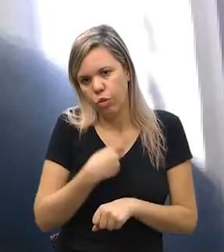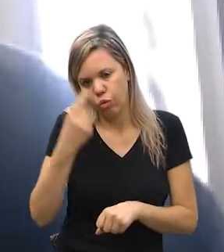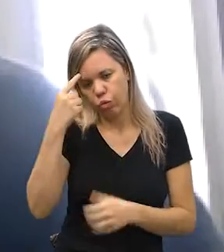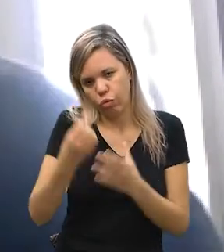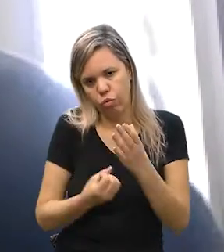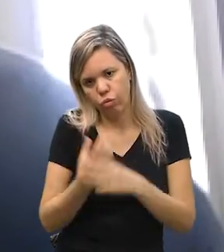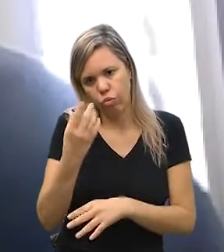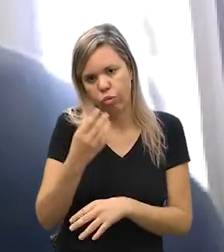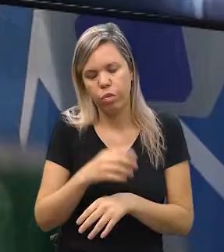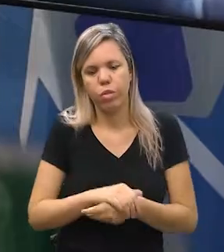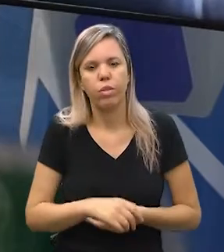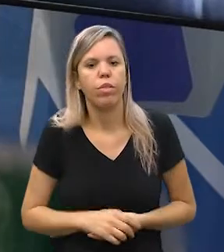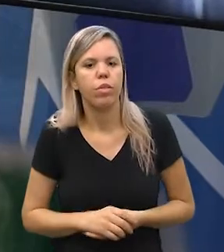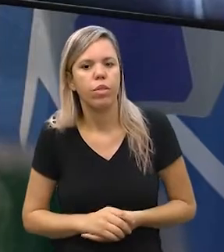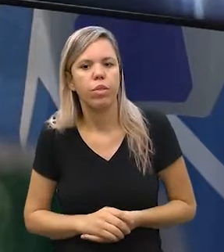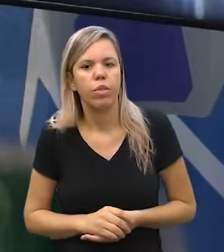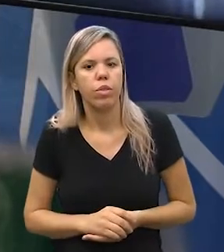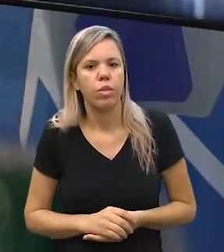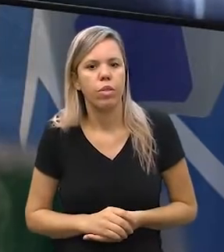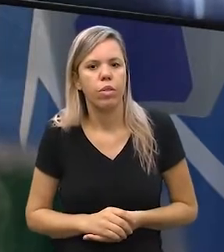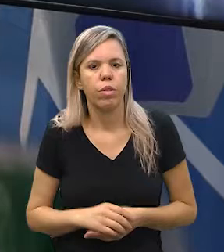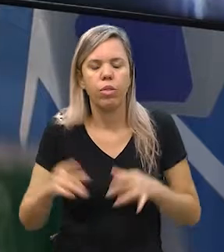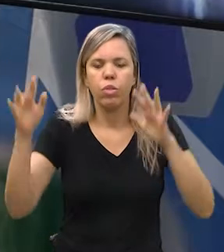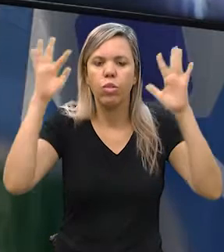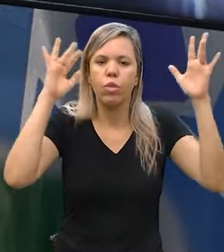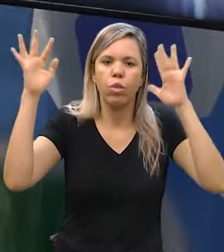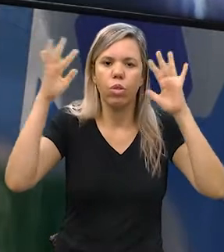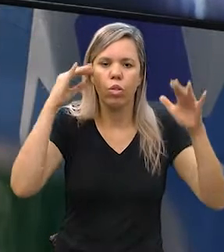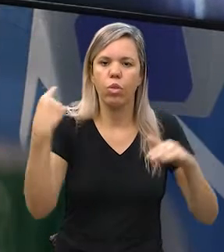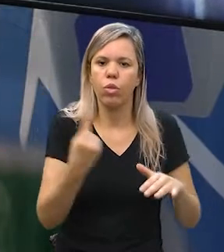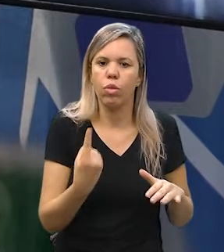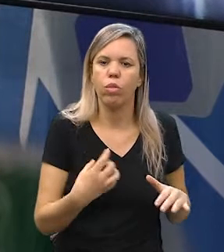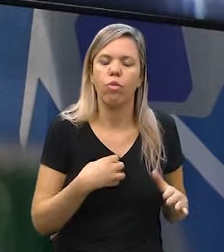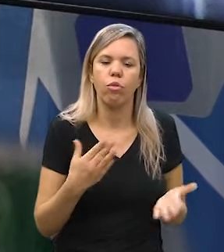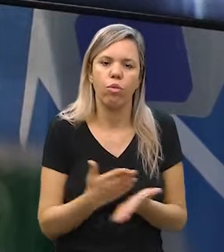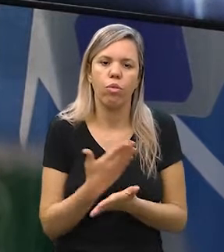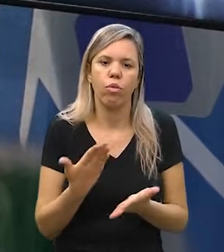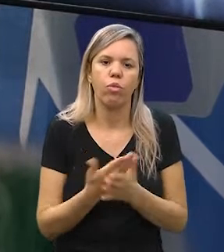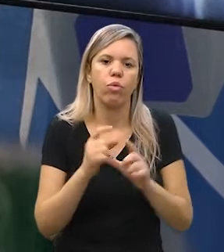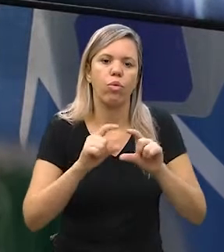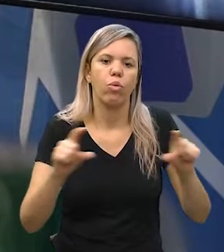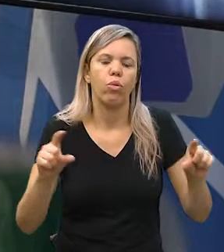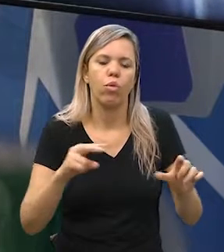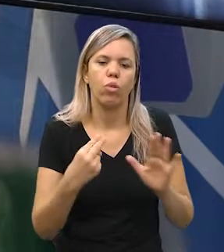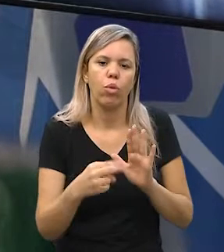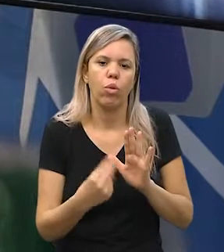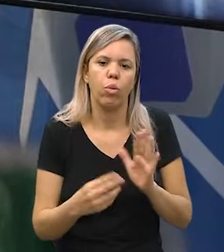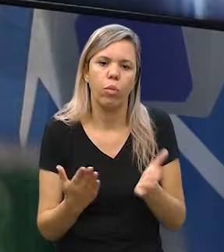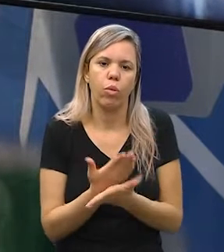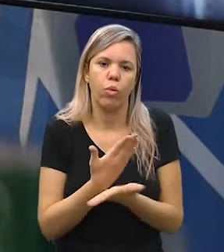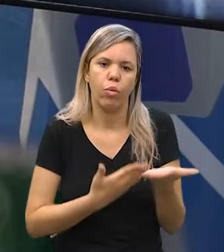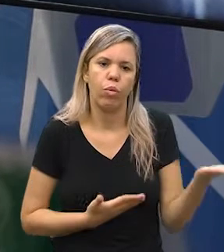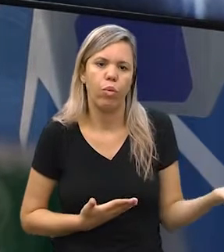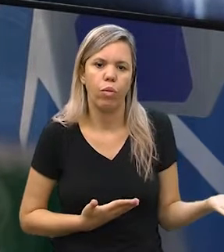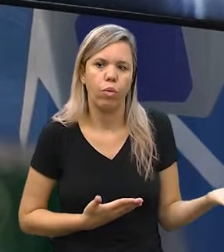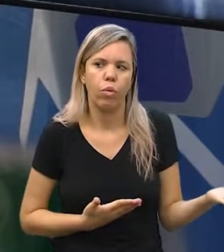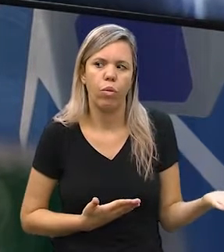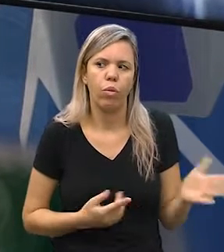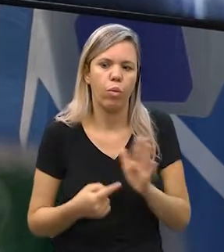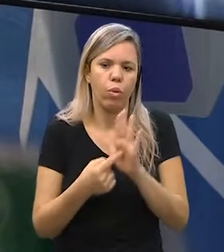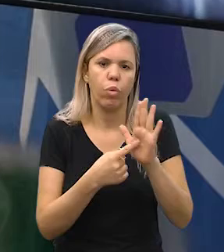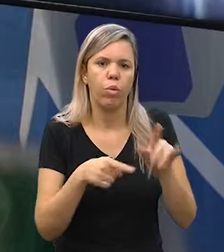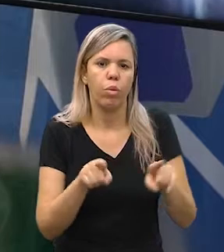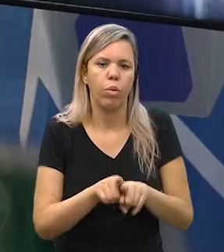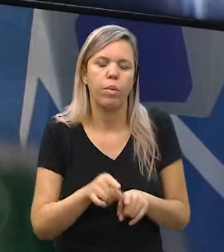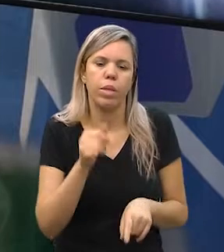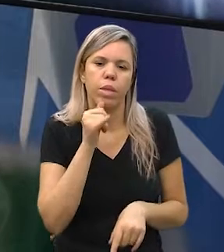criação pessoal. Os delírios do isolamento, que é o nome que dá ao livro, é para mostrar também